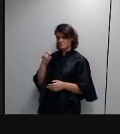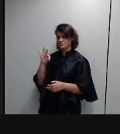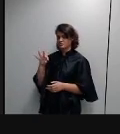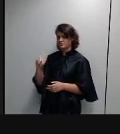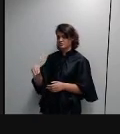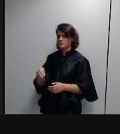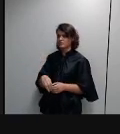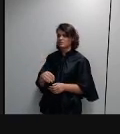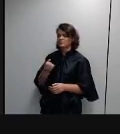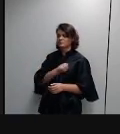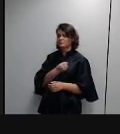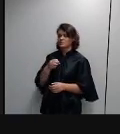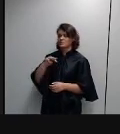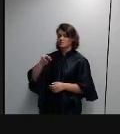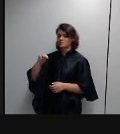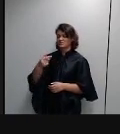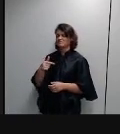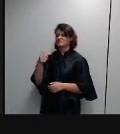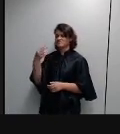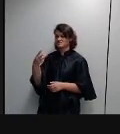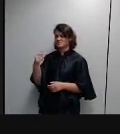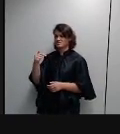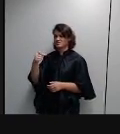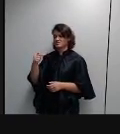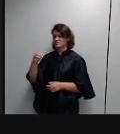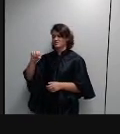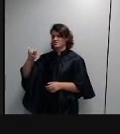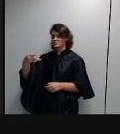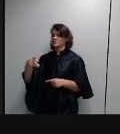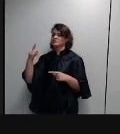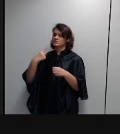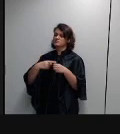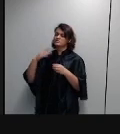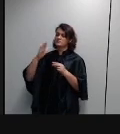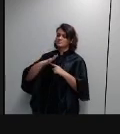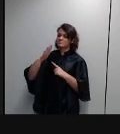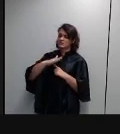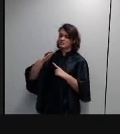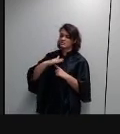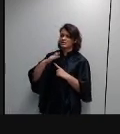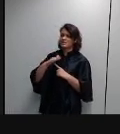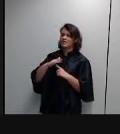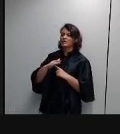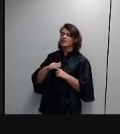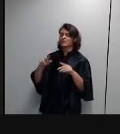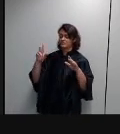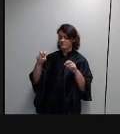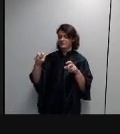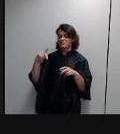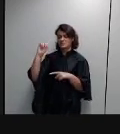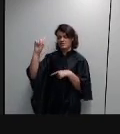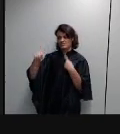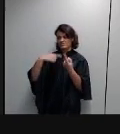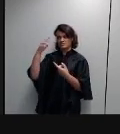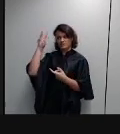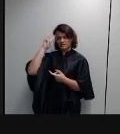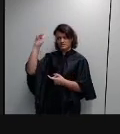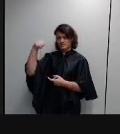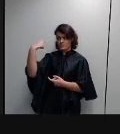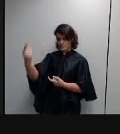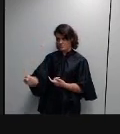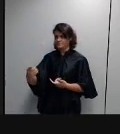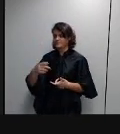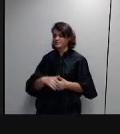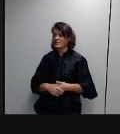379 1773 do Paraná ele fica Aguiar Vamos agora para o